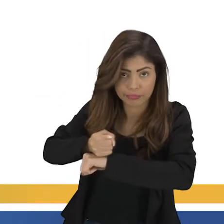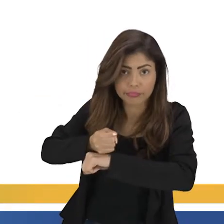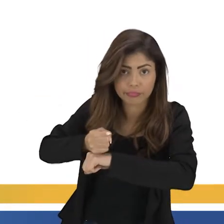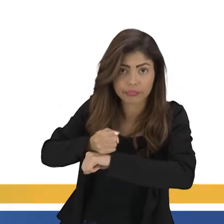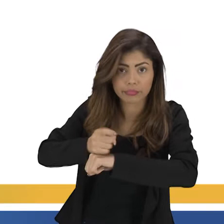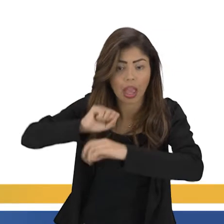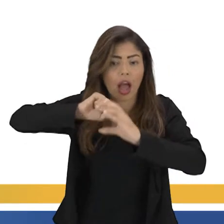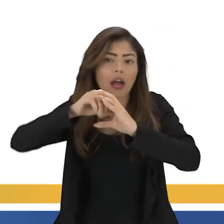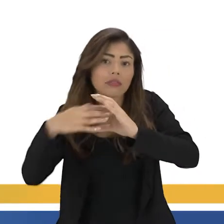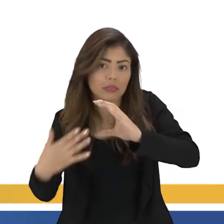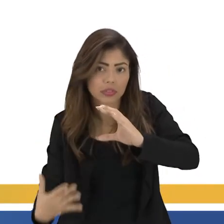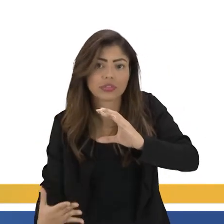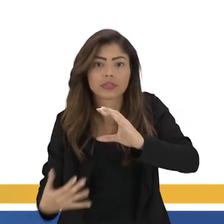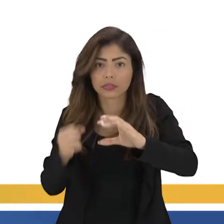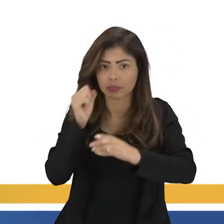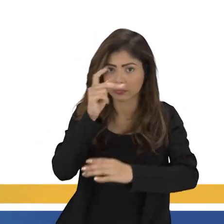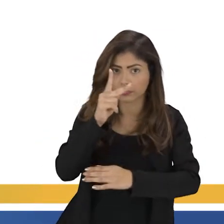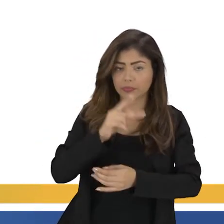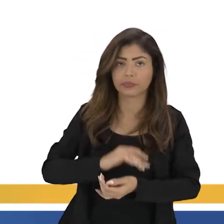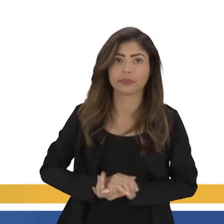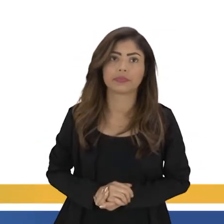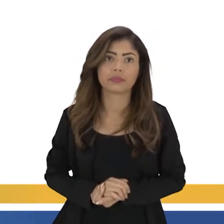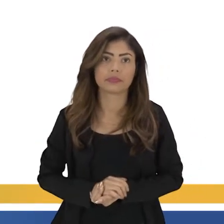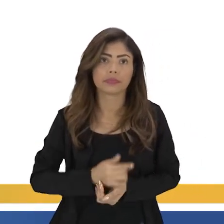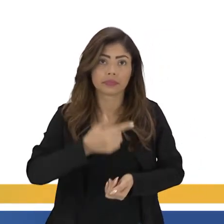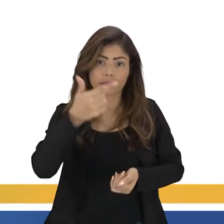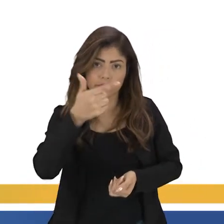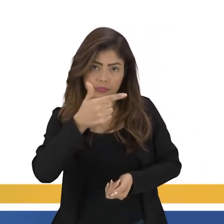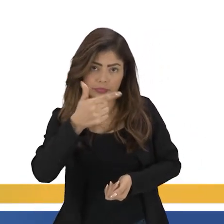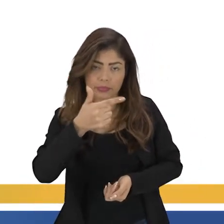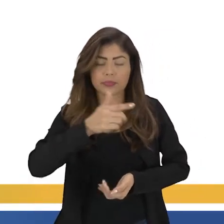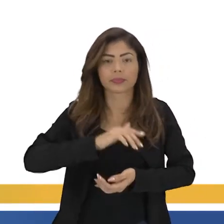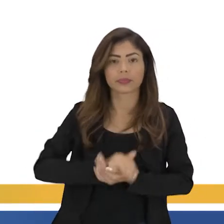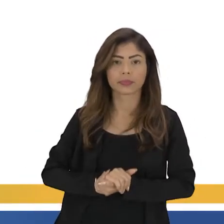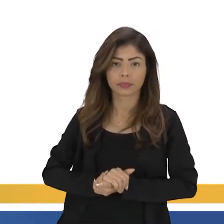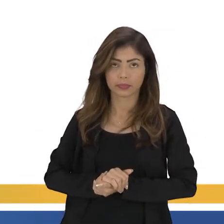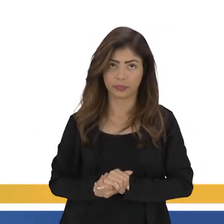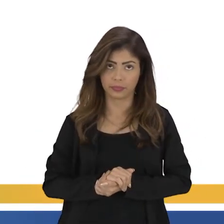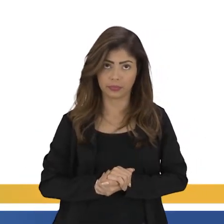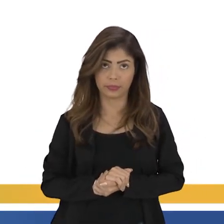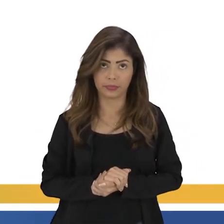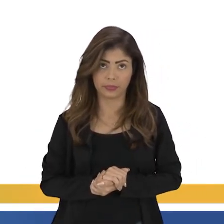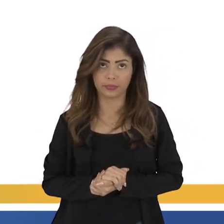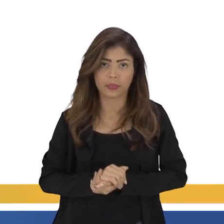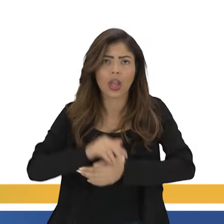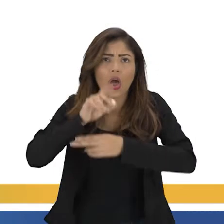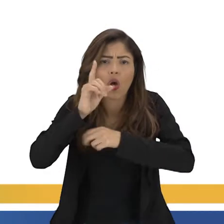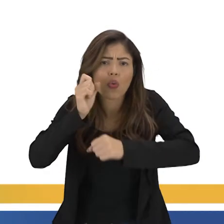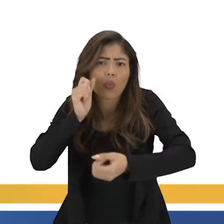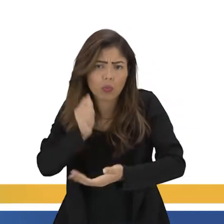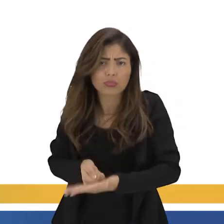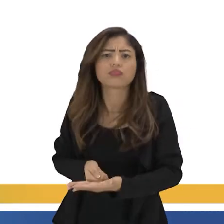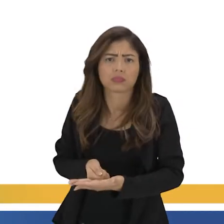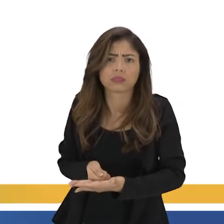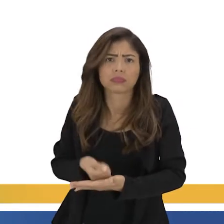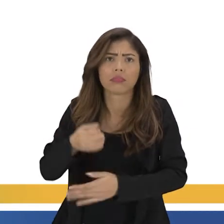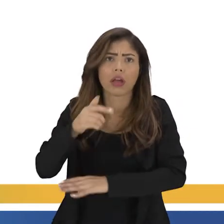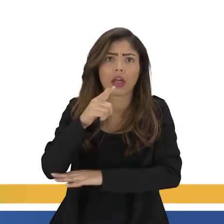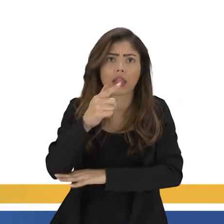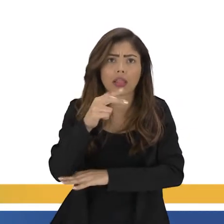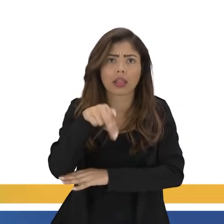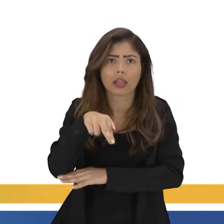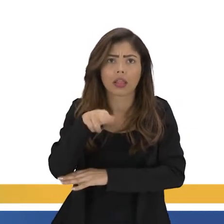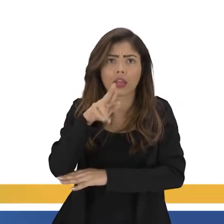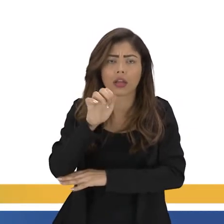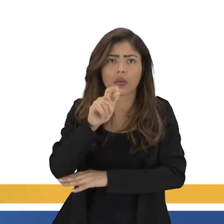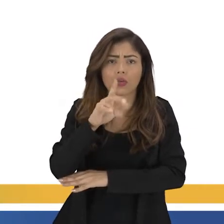a característica, ok? Segunda oração. Duras negociações. Aqui nós já vemos